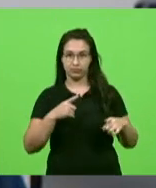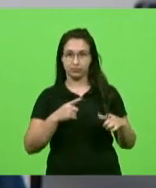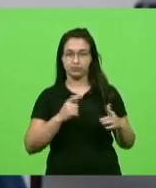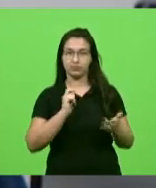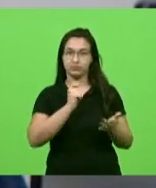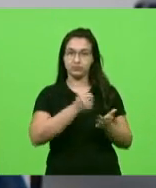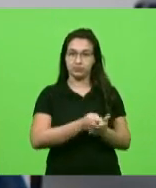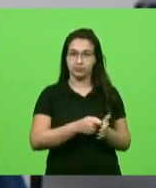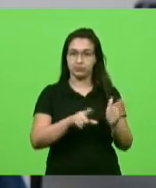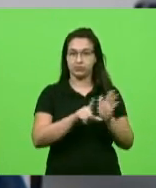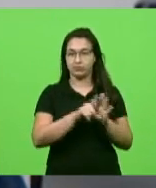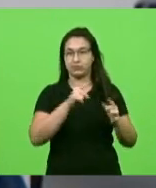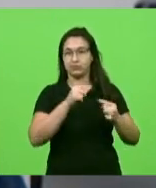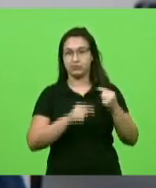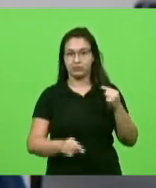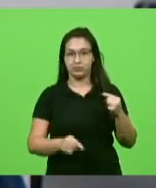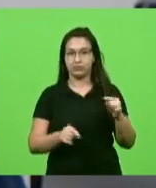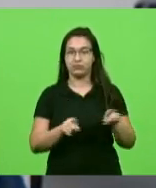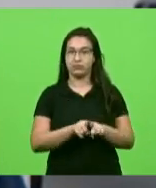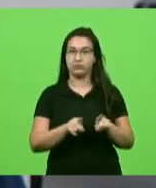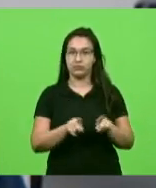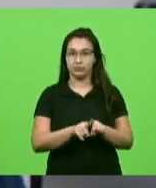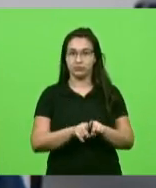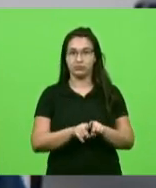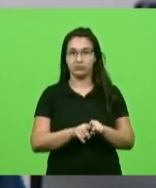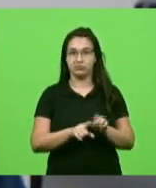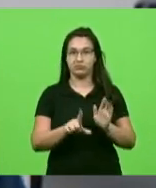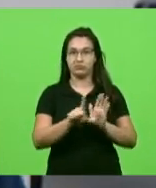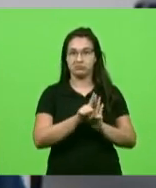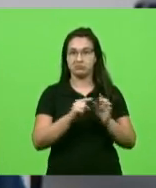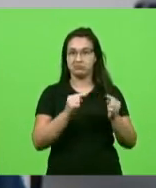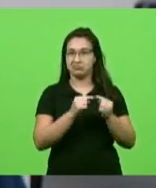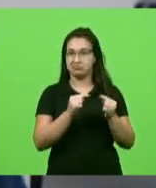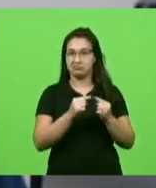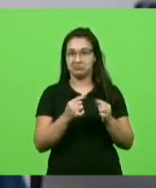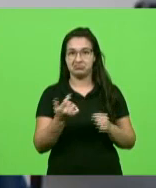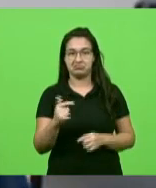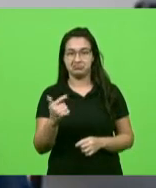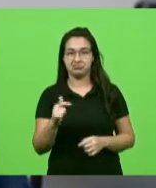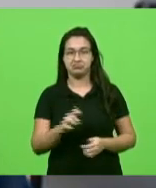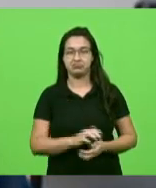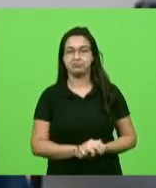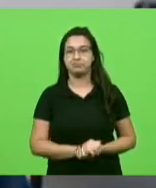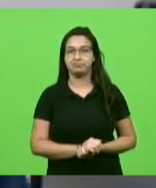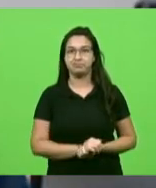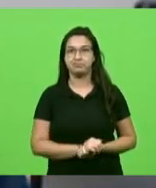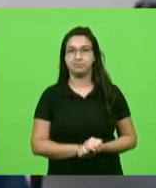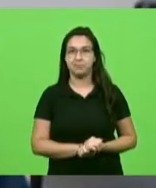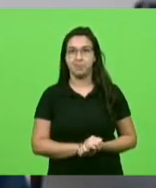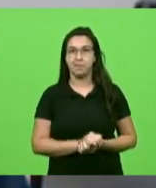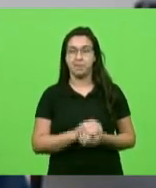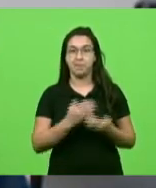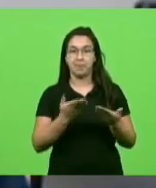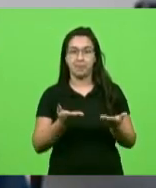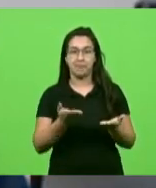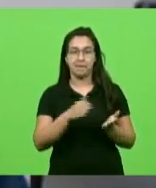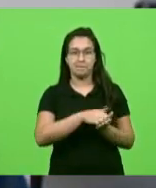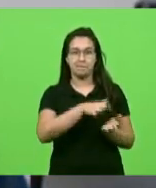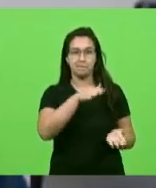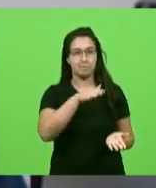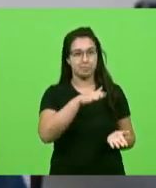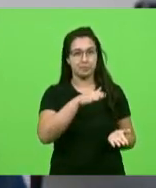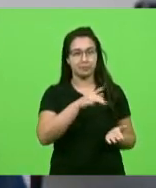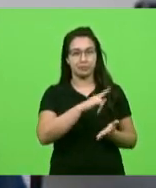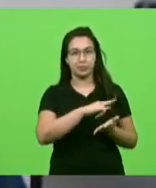Não autorizada por lei e sem a observância das prescrições legais para seu ordenamento o assunto patente dos Autos